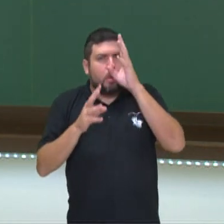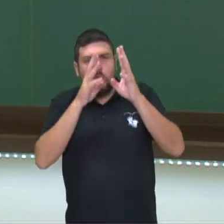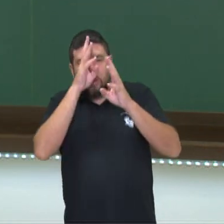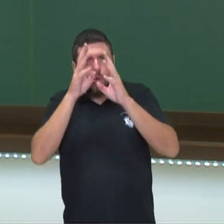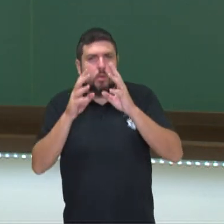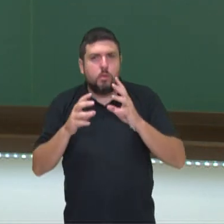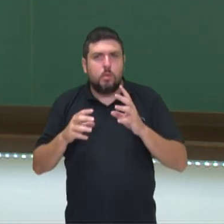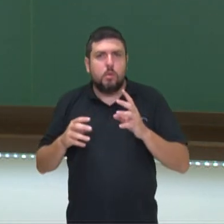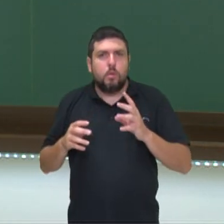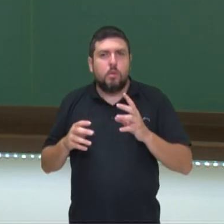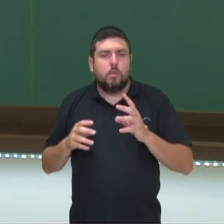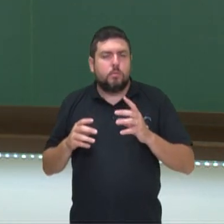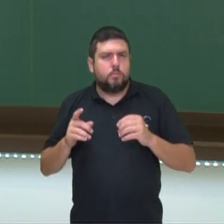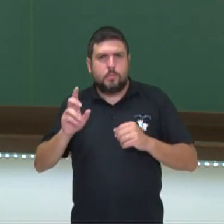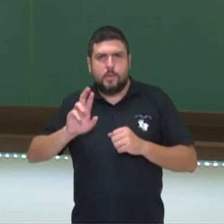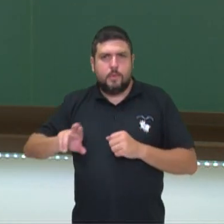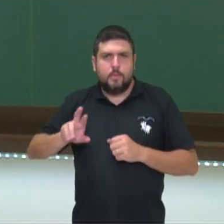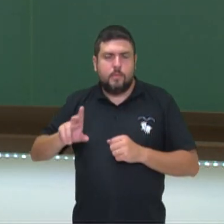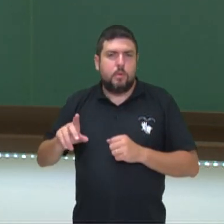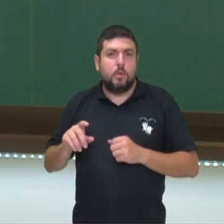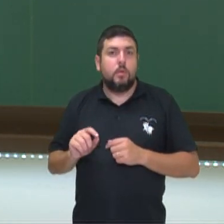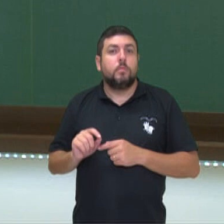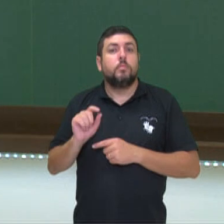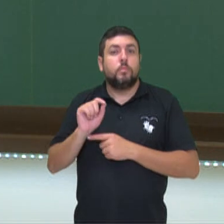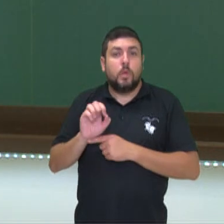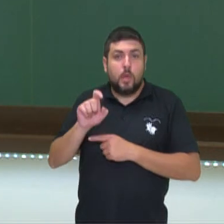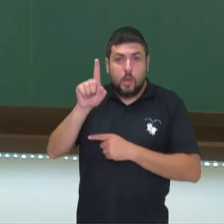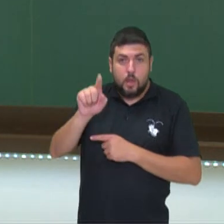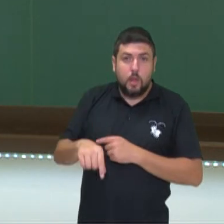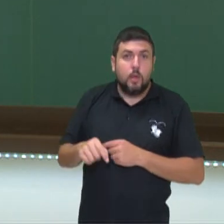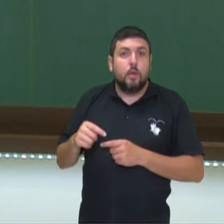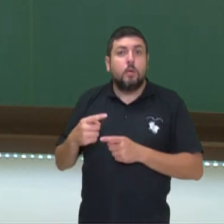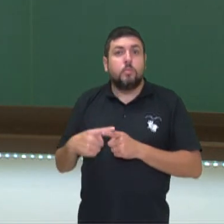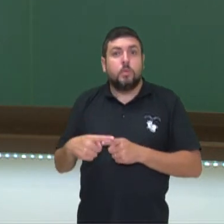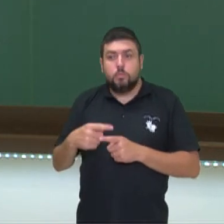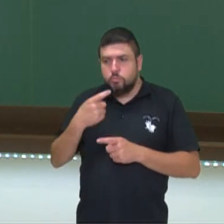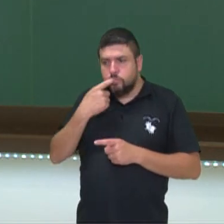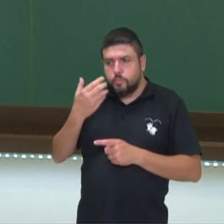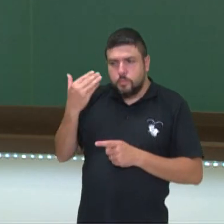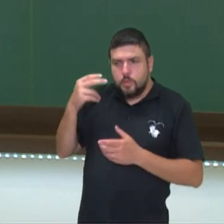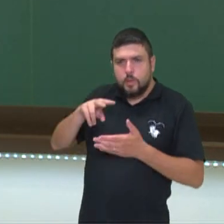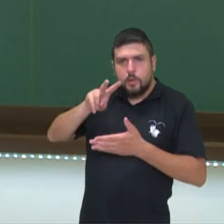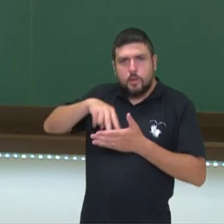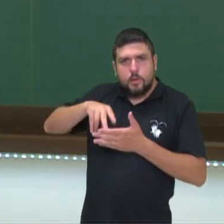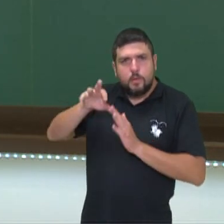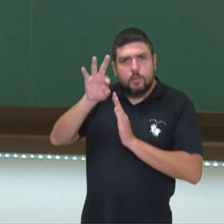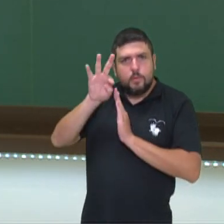de outros momentos que nós conhecemos. Nós estamos trazendo essa informação porque acabamos de ler o texto.